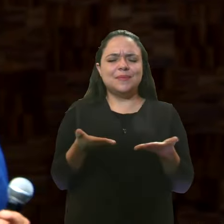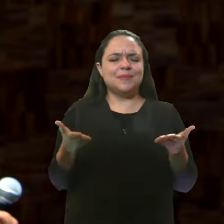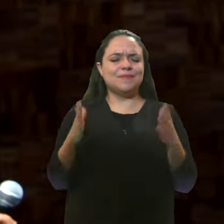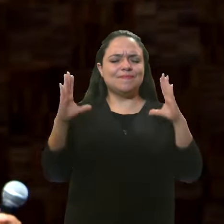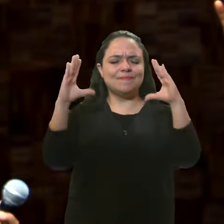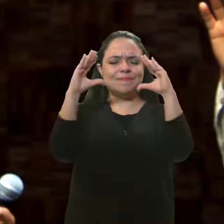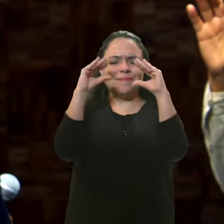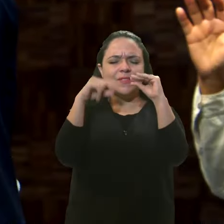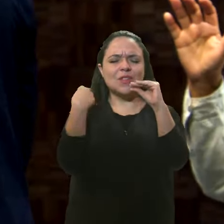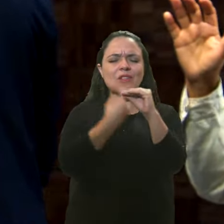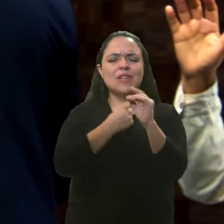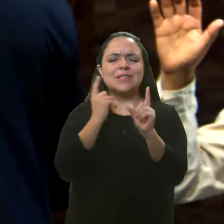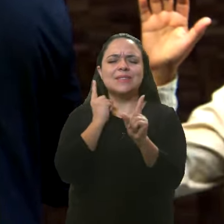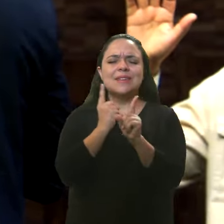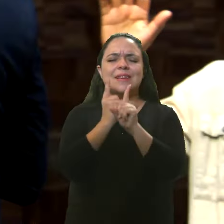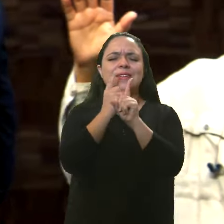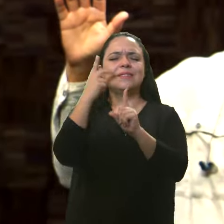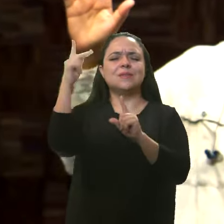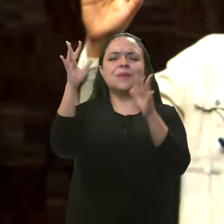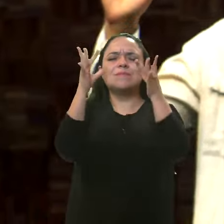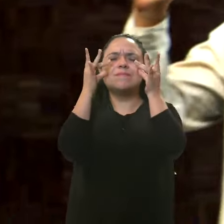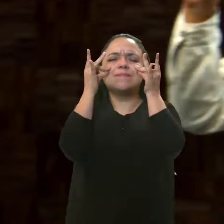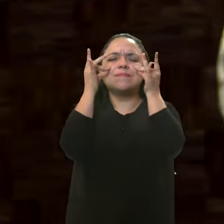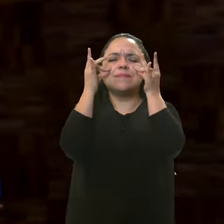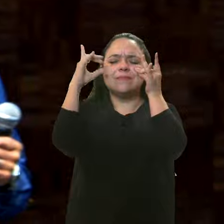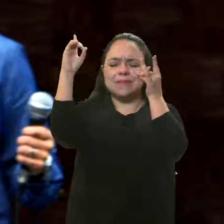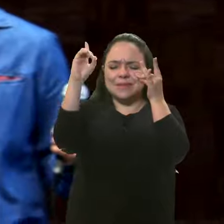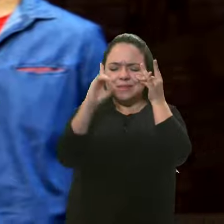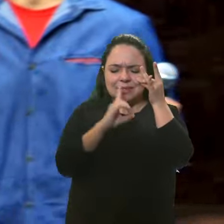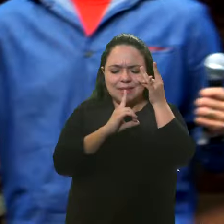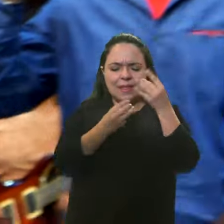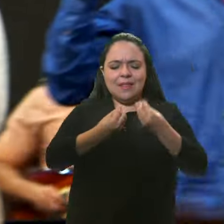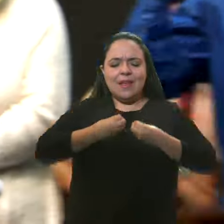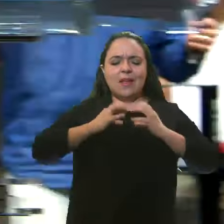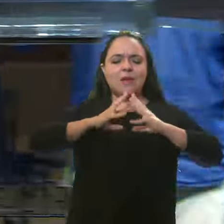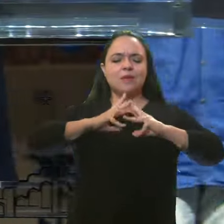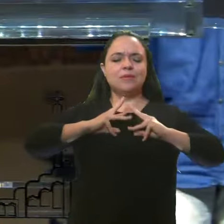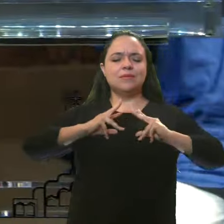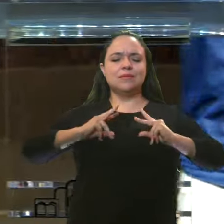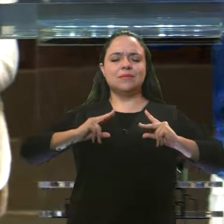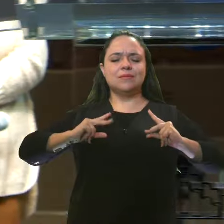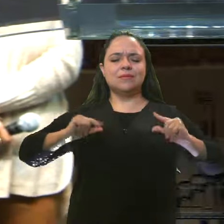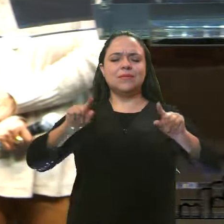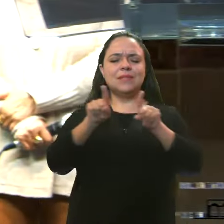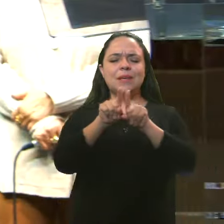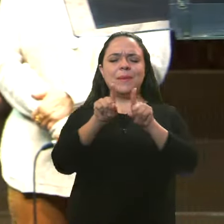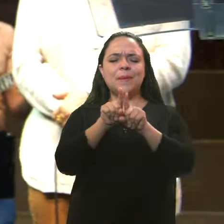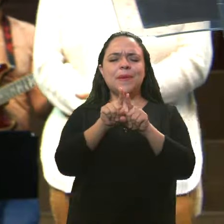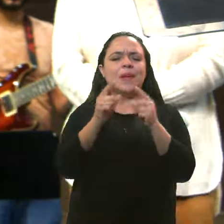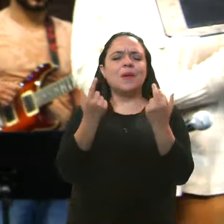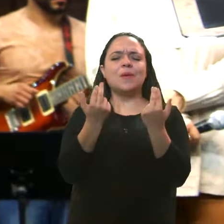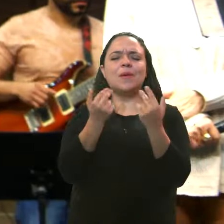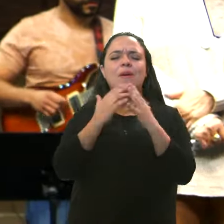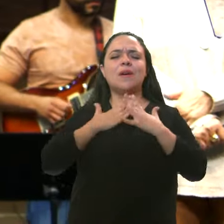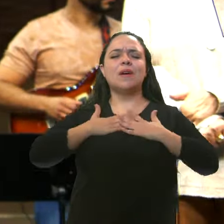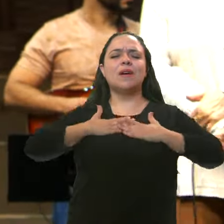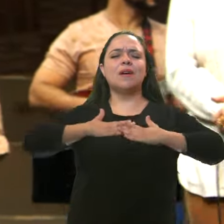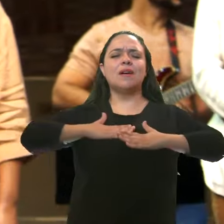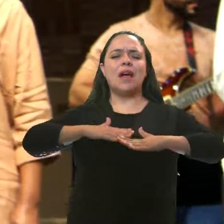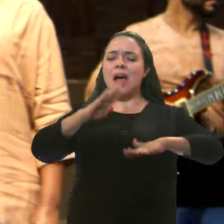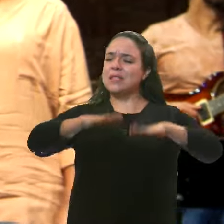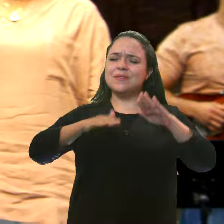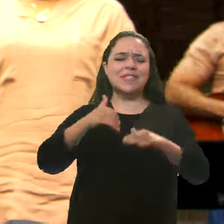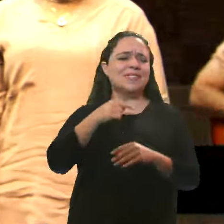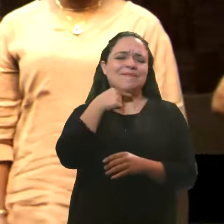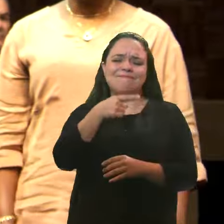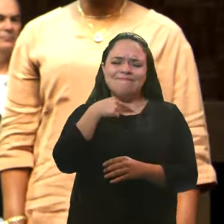presença nós encontramos, Deus, alívio, refrigério, refúgio. Nós encontramos, talvez não encontramos as respostas que